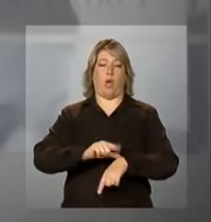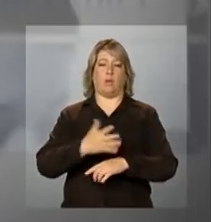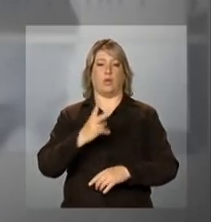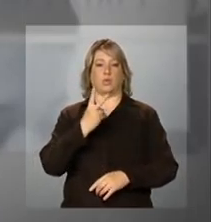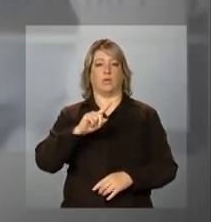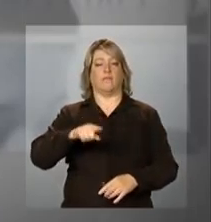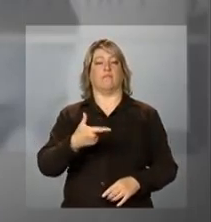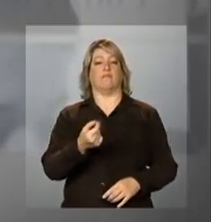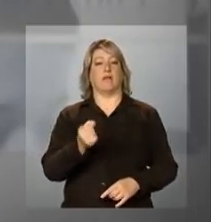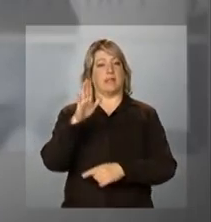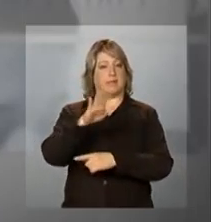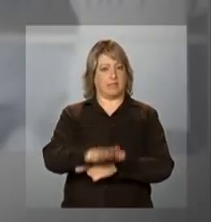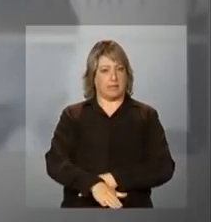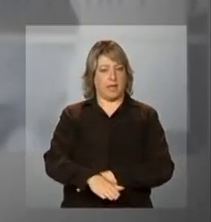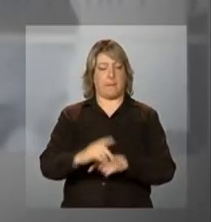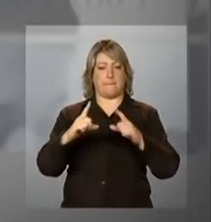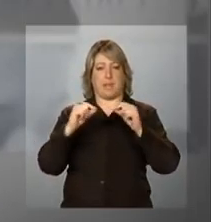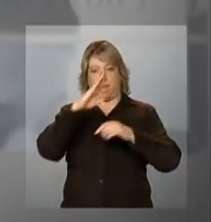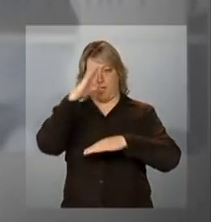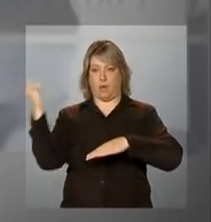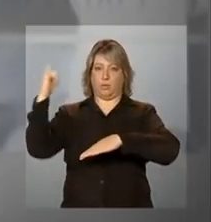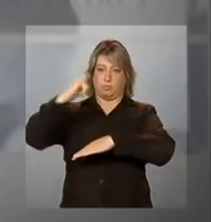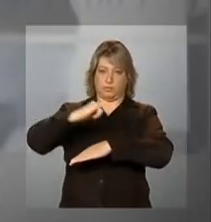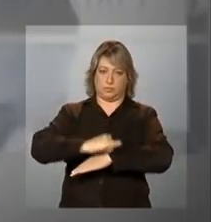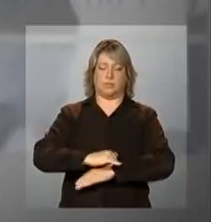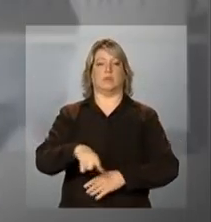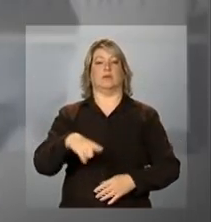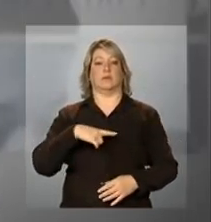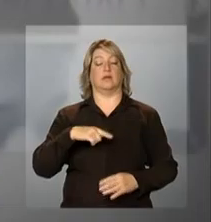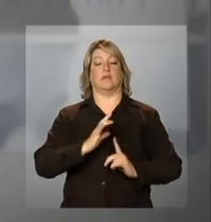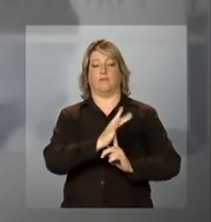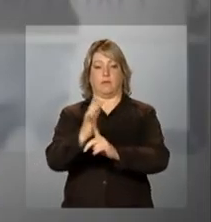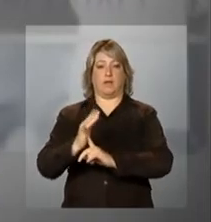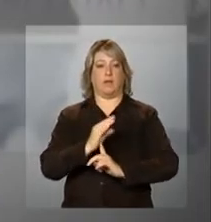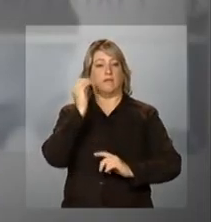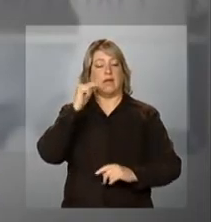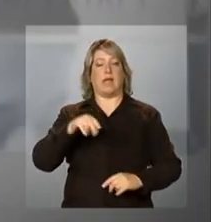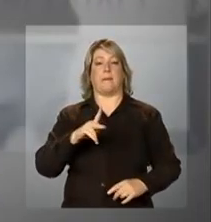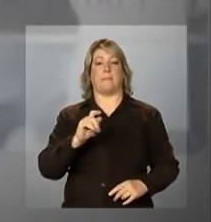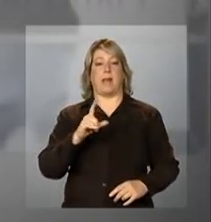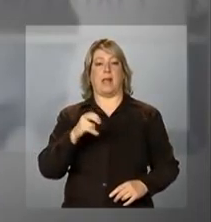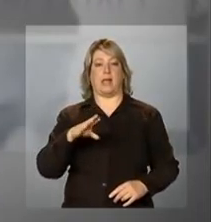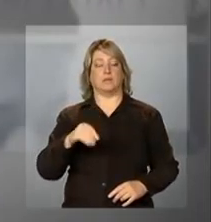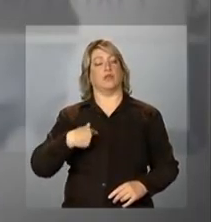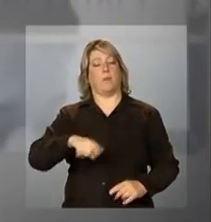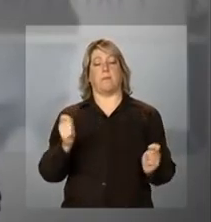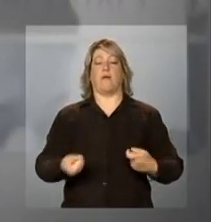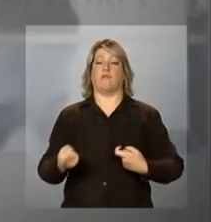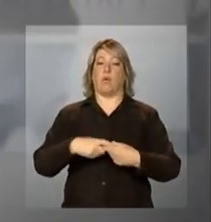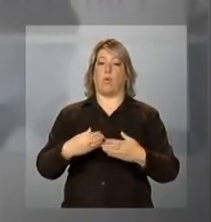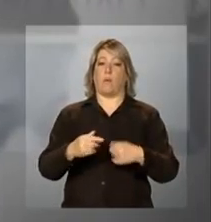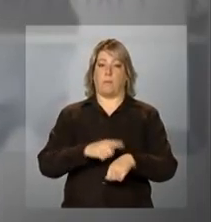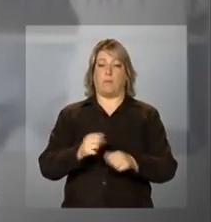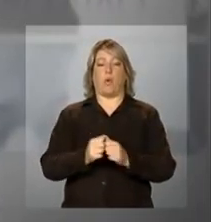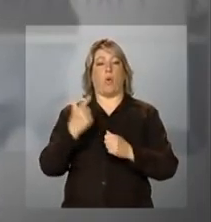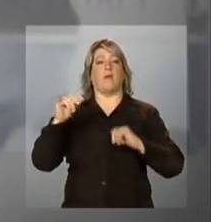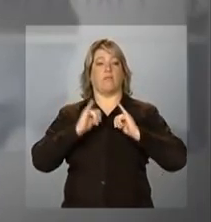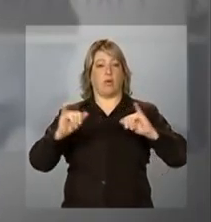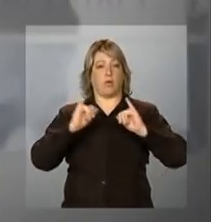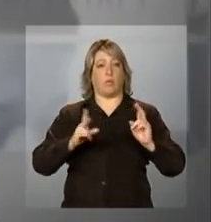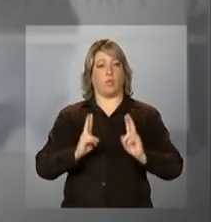2:20 da tarde à base aérea de Brasília. O velório será no Palácio do Planalto e nós podemos voltar a qualquer momento com